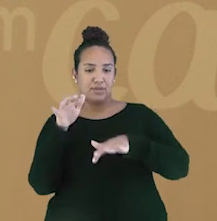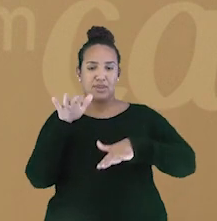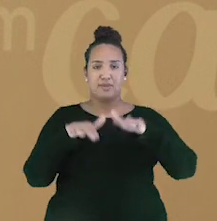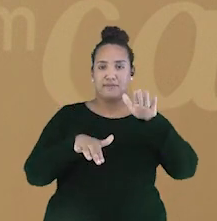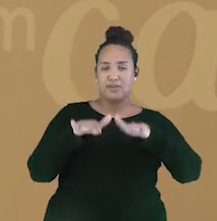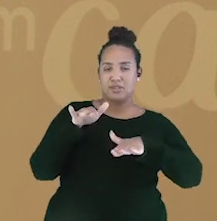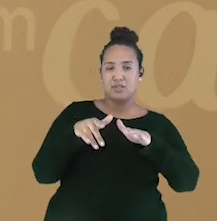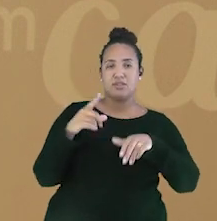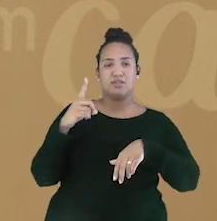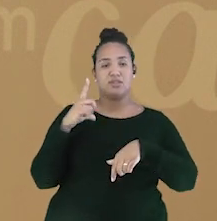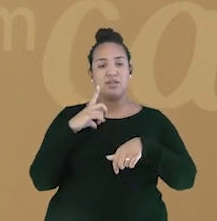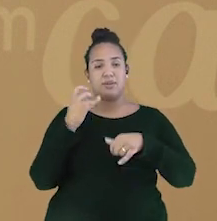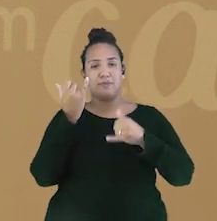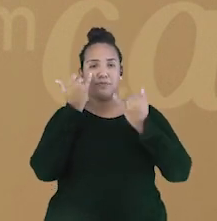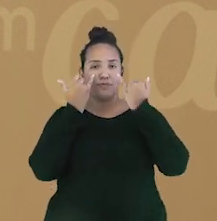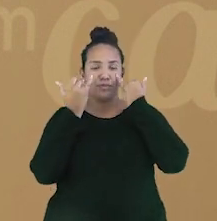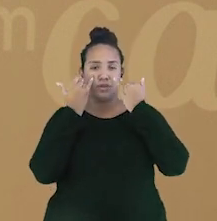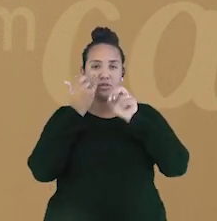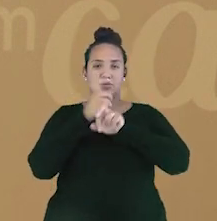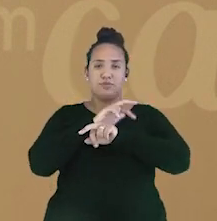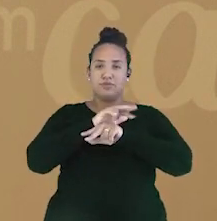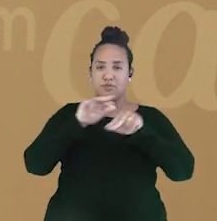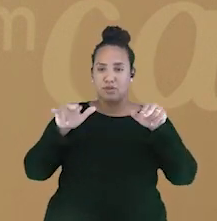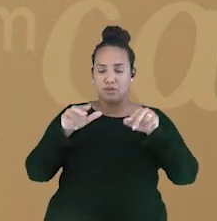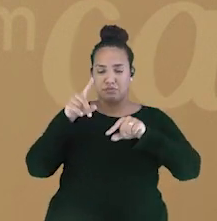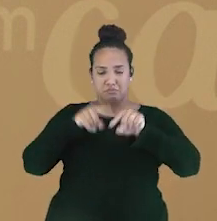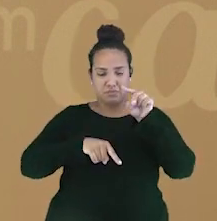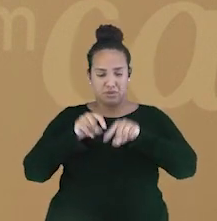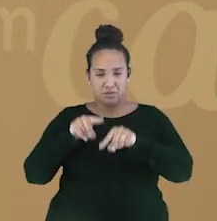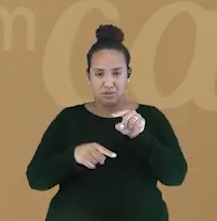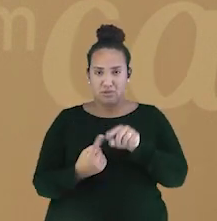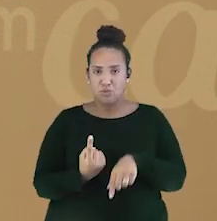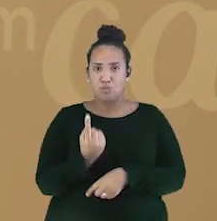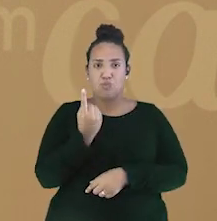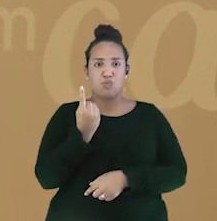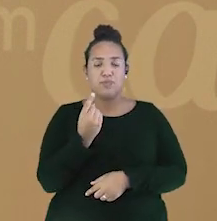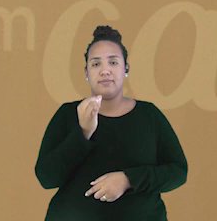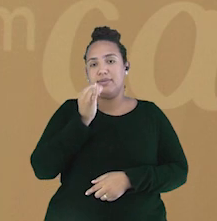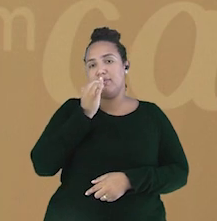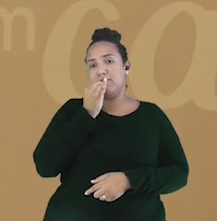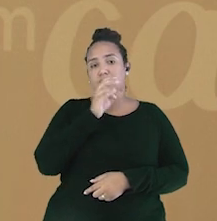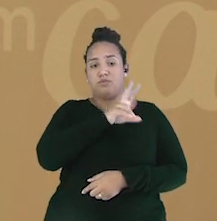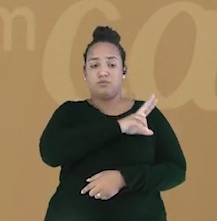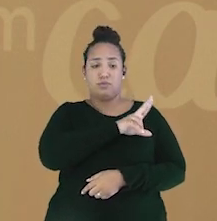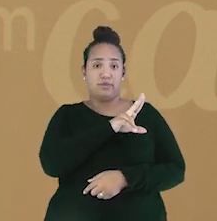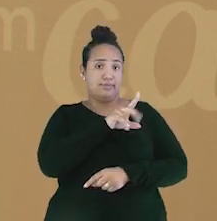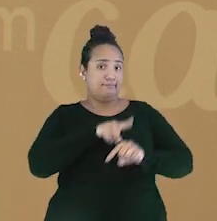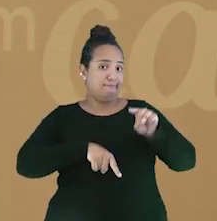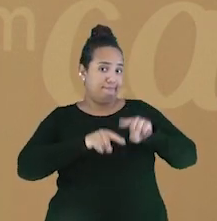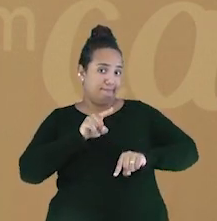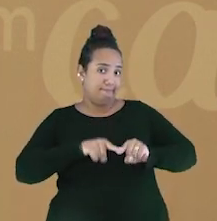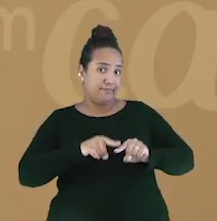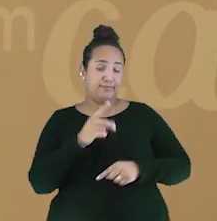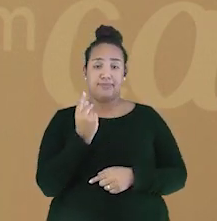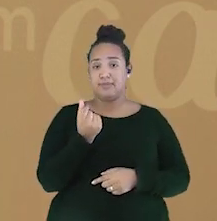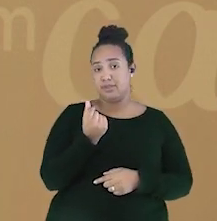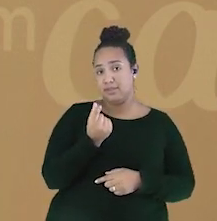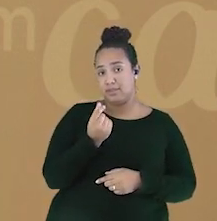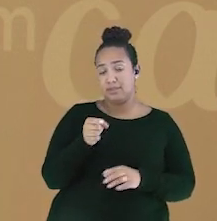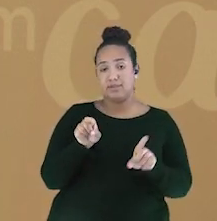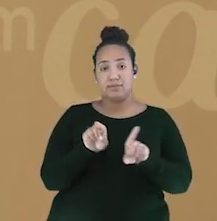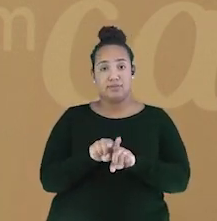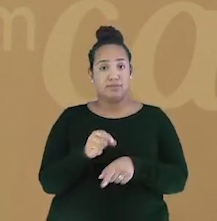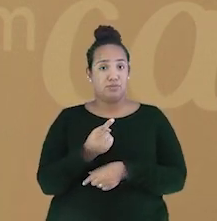de uma informação de um mesmo item por exemplo o nome de um produto o preço e a quantidade